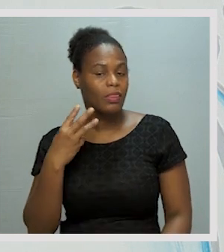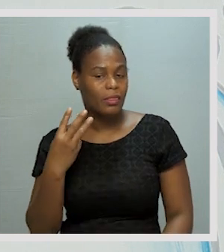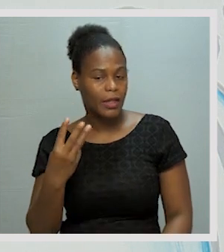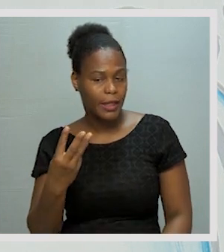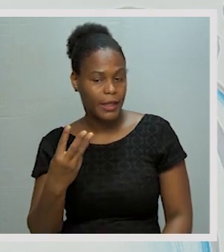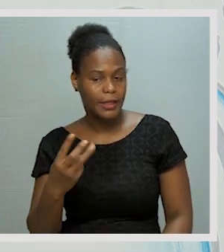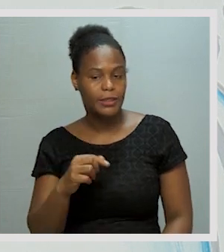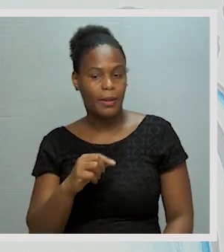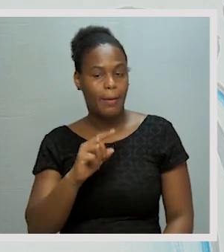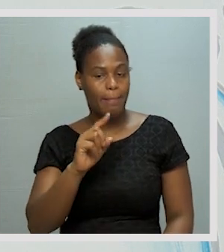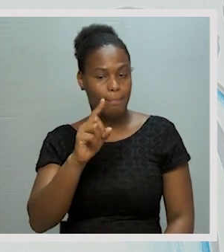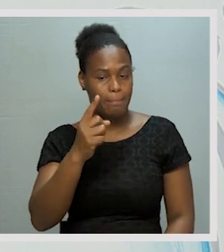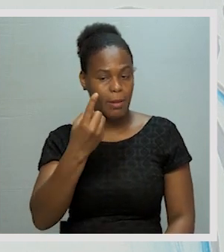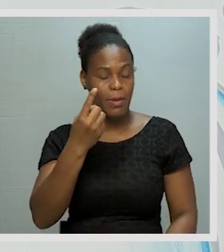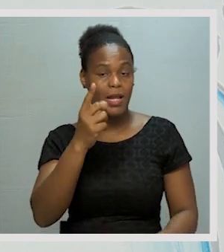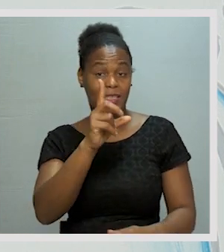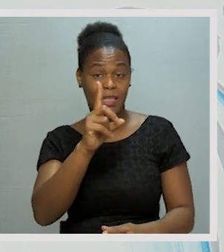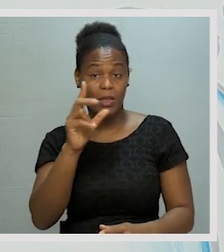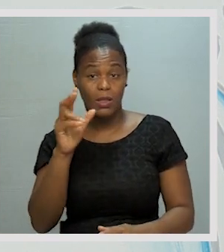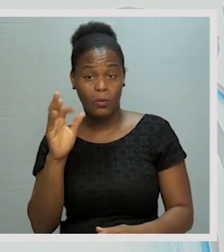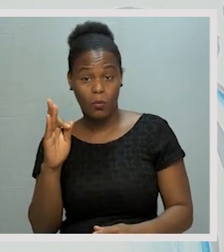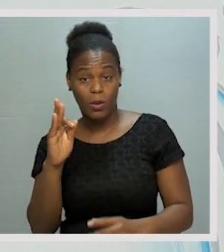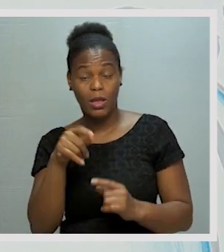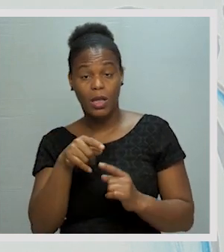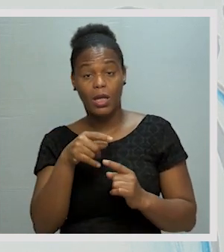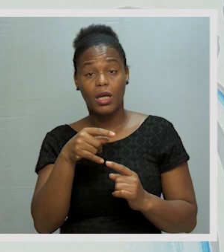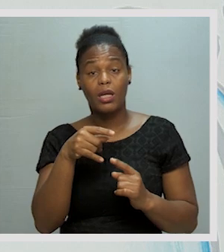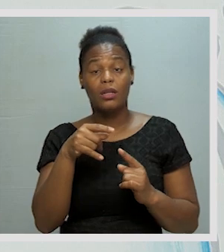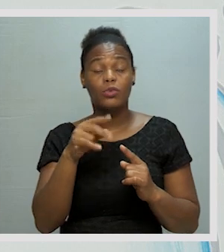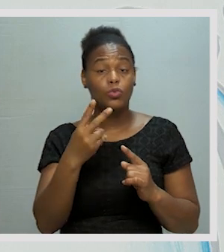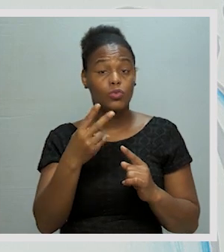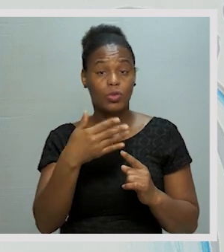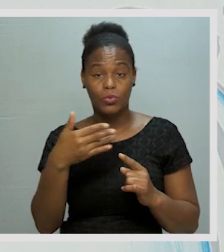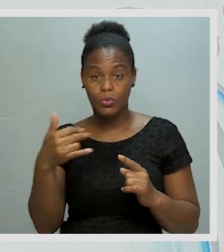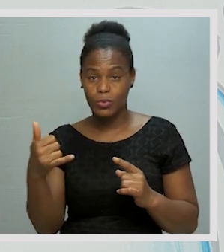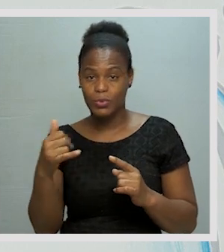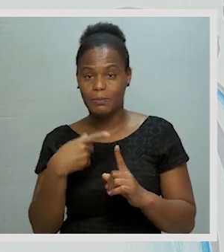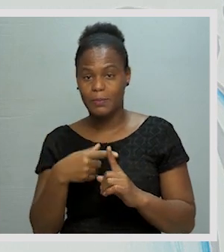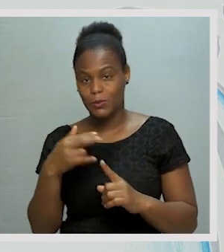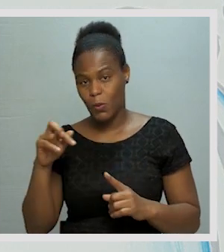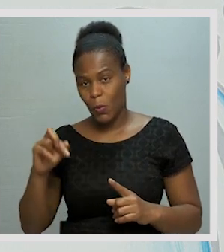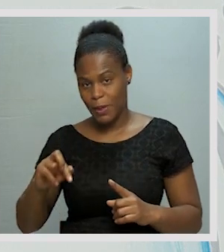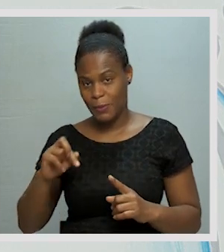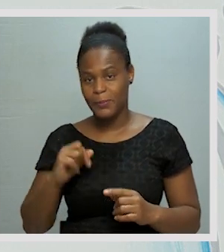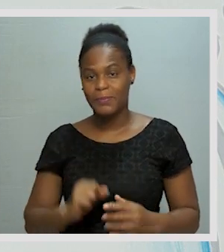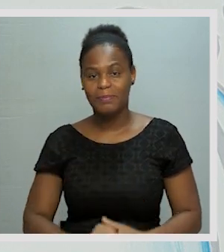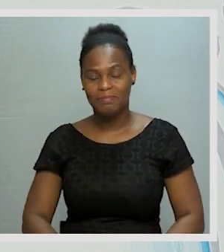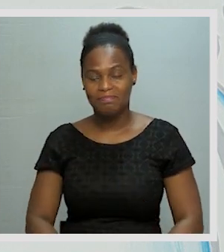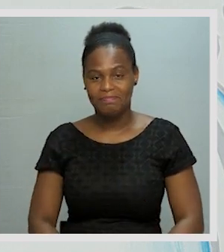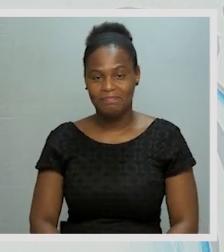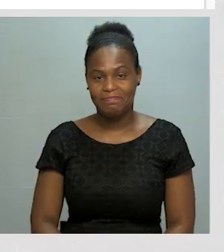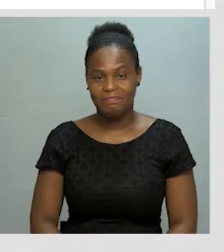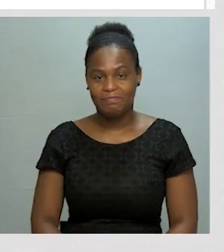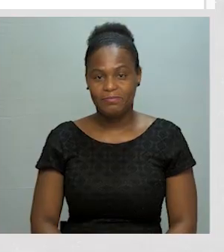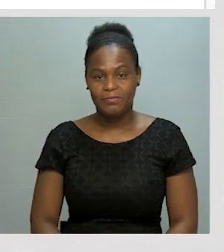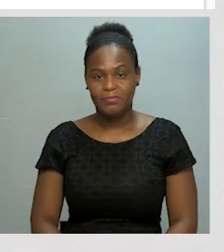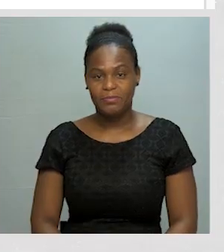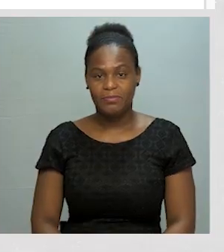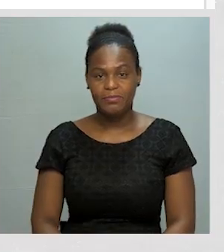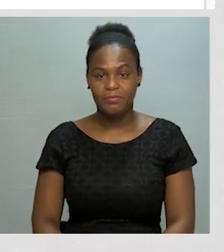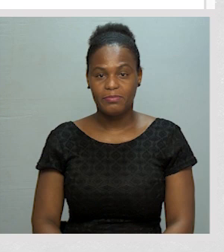dá 93. Isso mesmo. 64, aqui, 64 mais